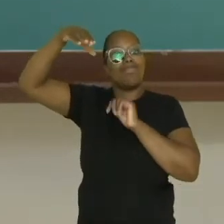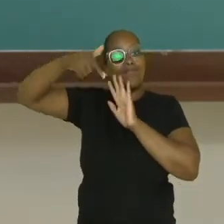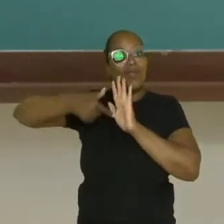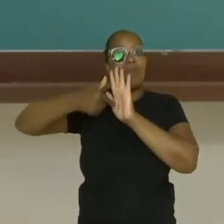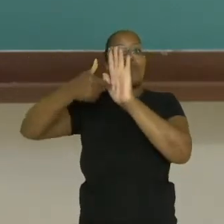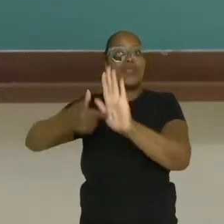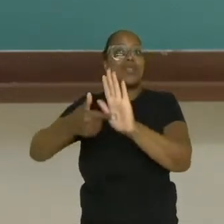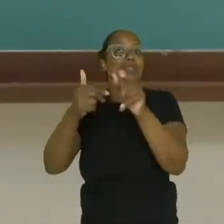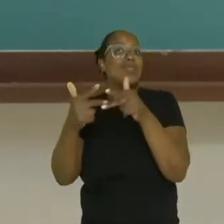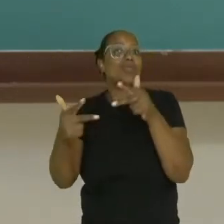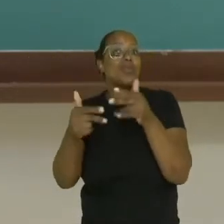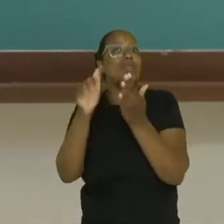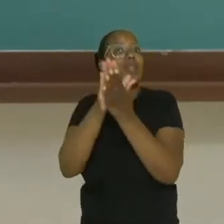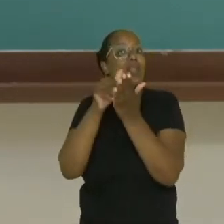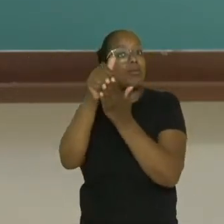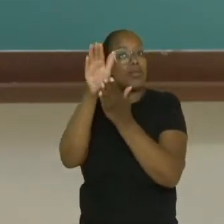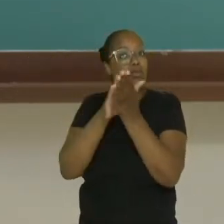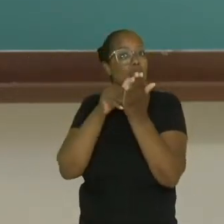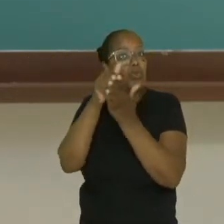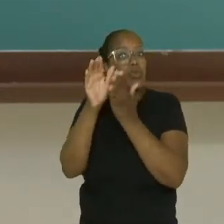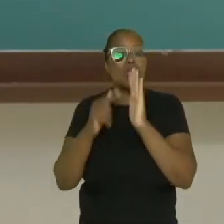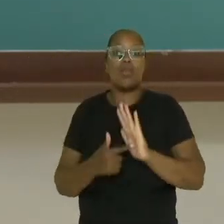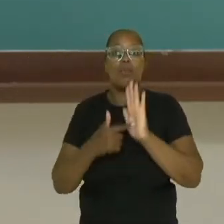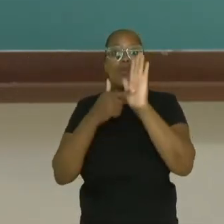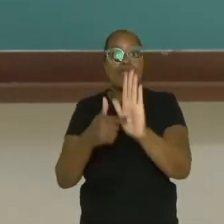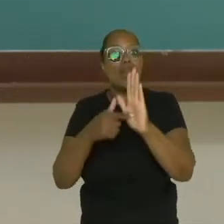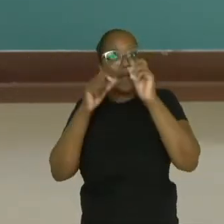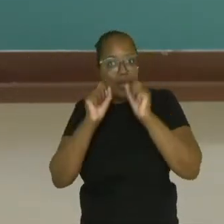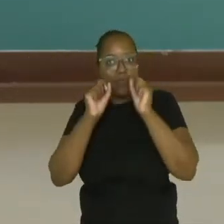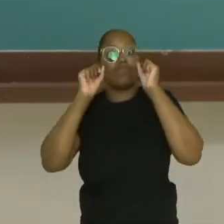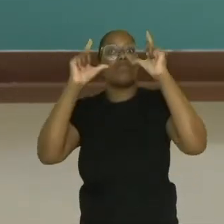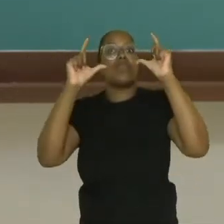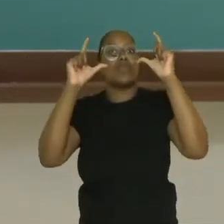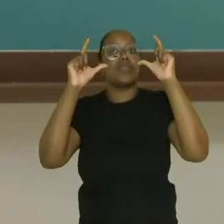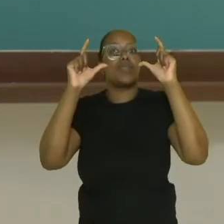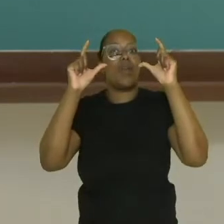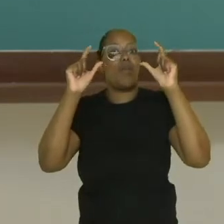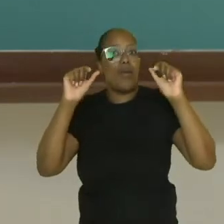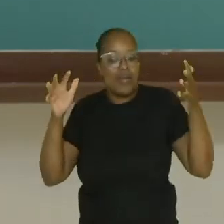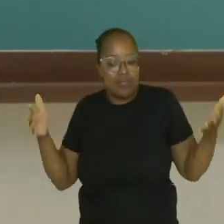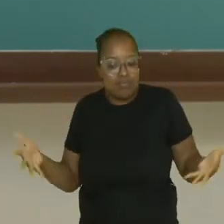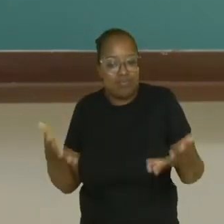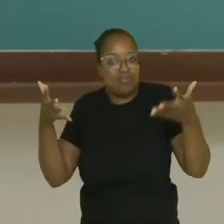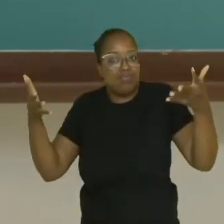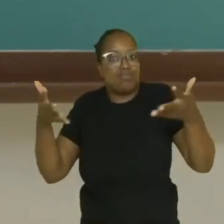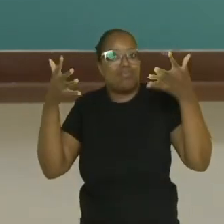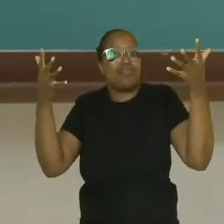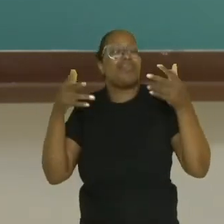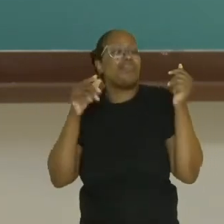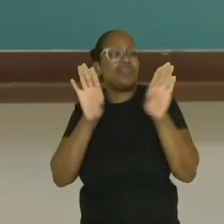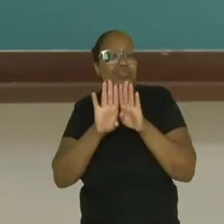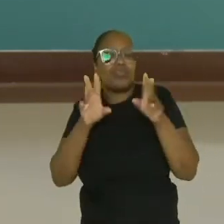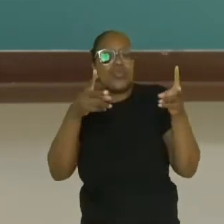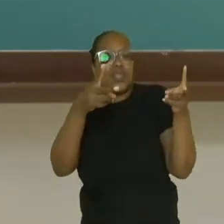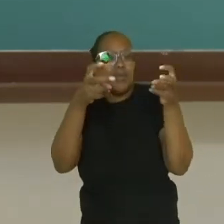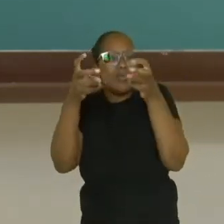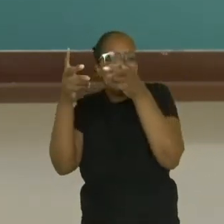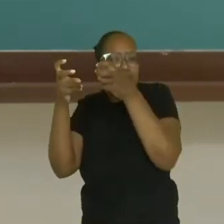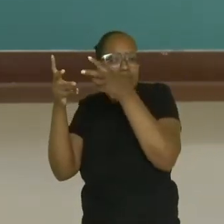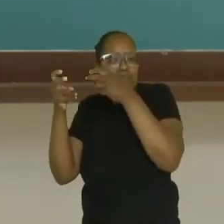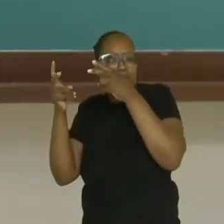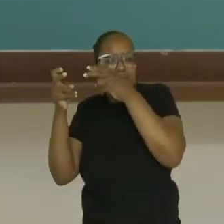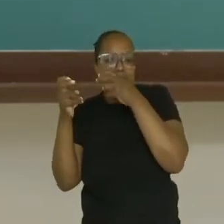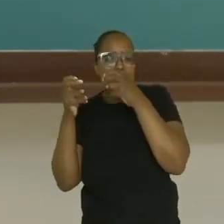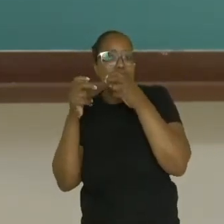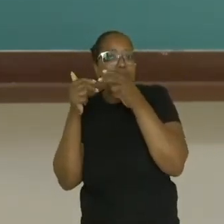característico na pintura impressionista, possibilitando novas possibilidades de perceber o universo à nossa